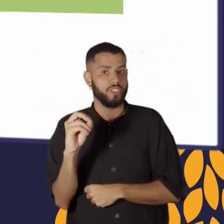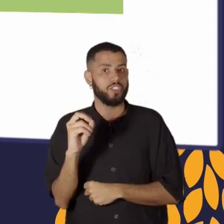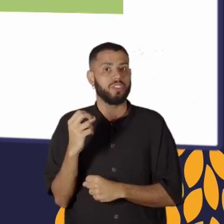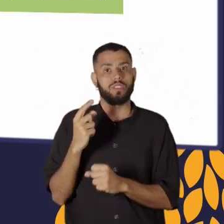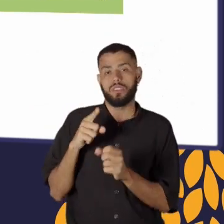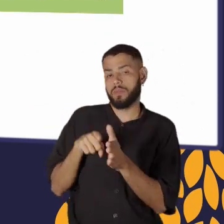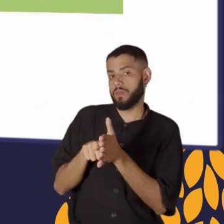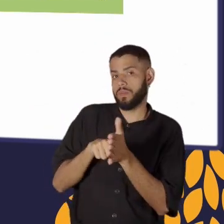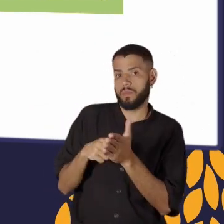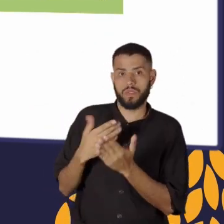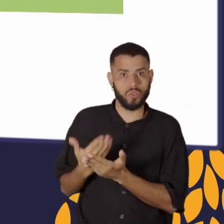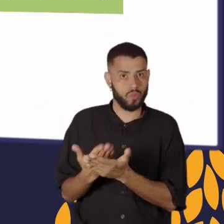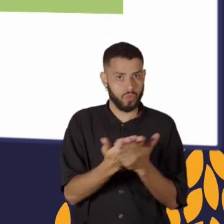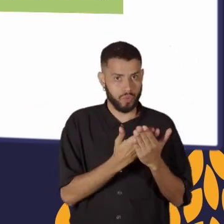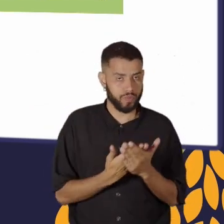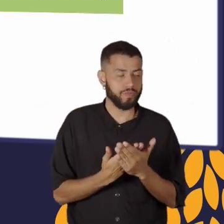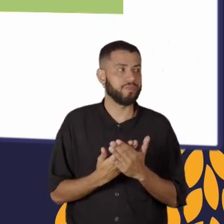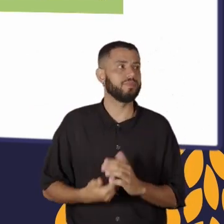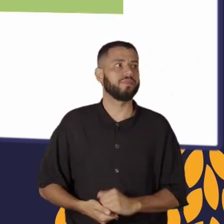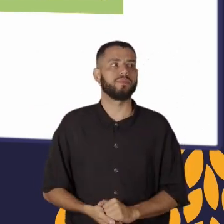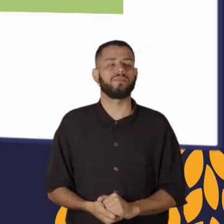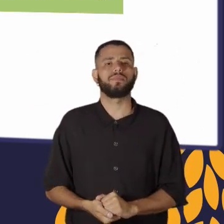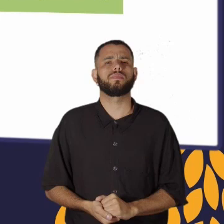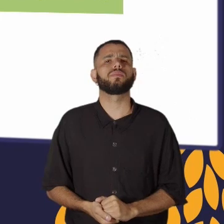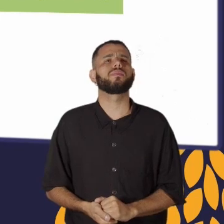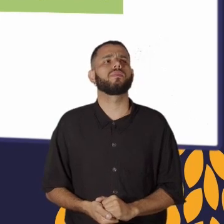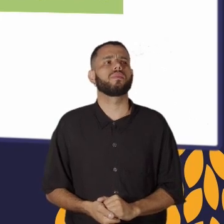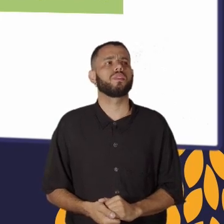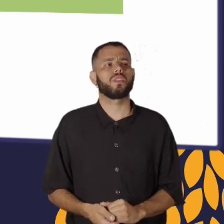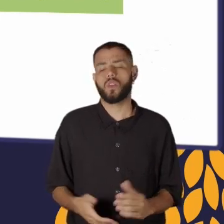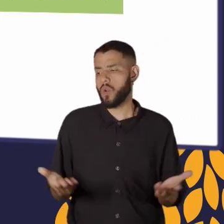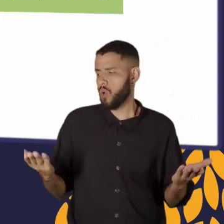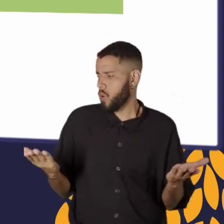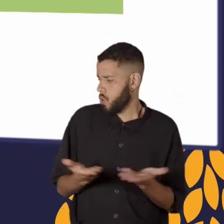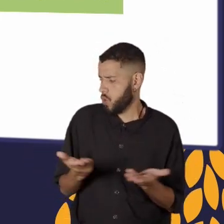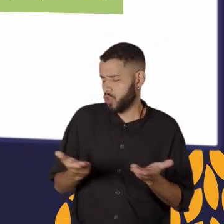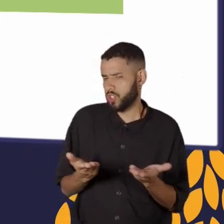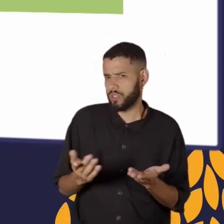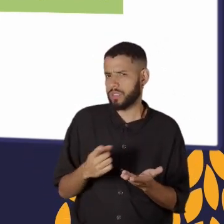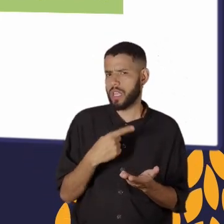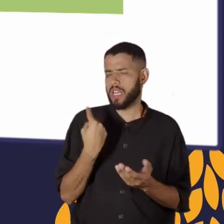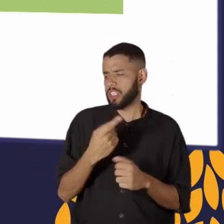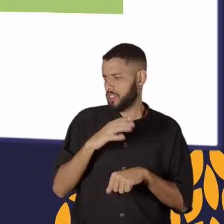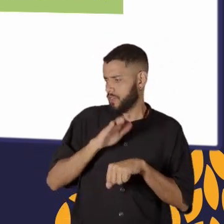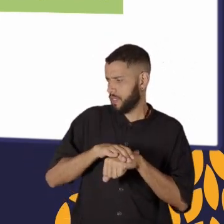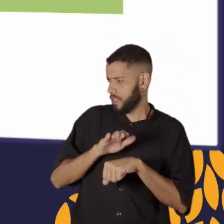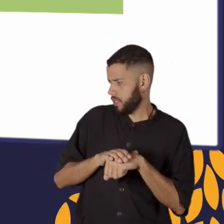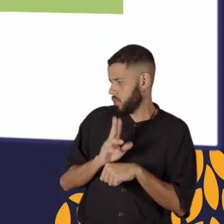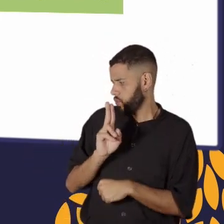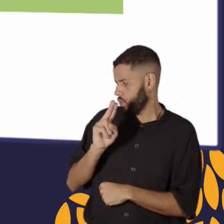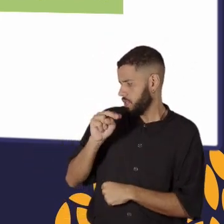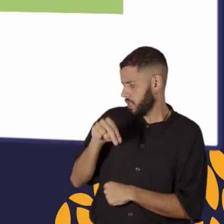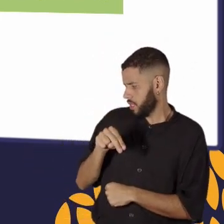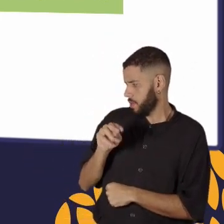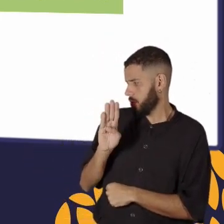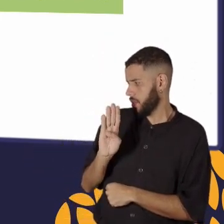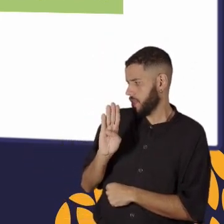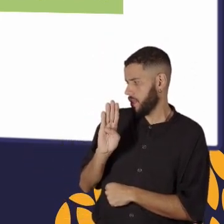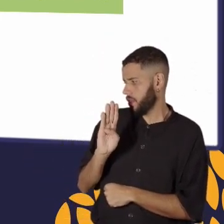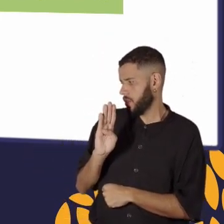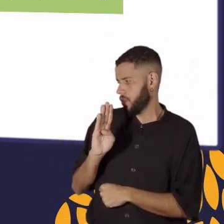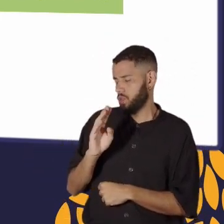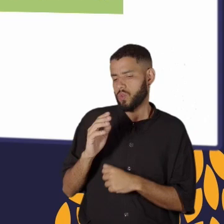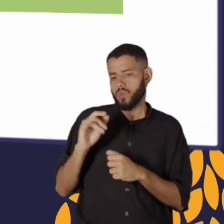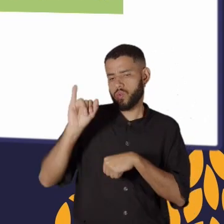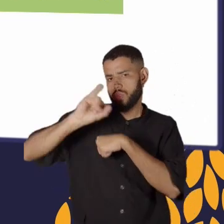aí, hoje, o que a gente vem fazendo lá na UNB, no centro de referência que